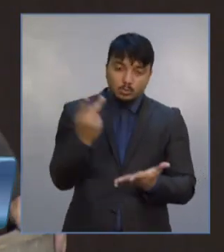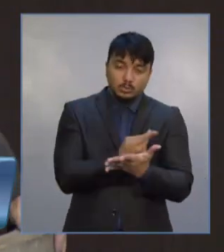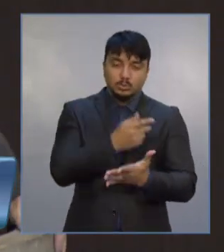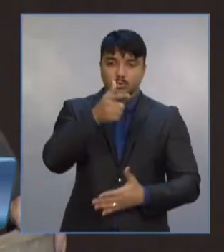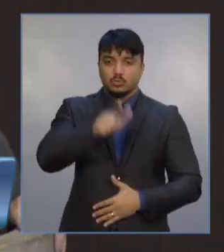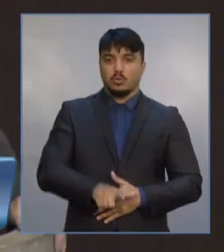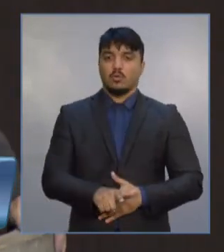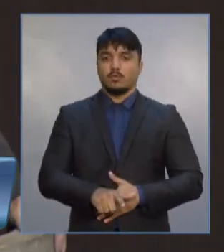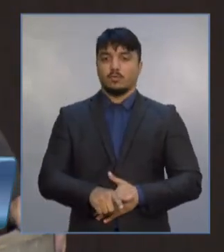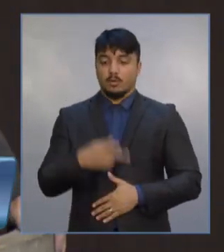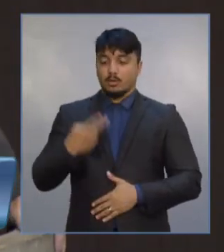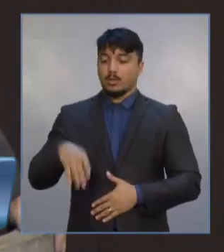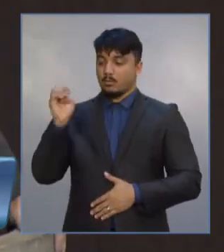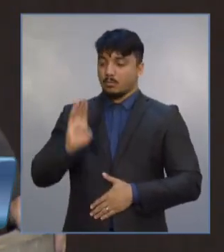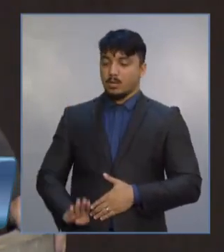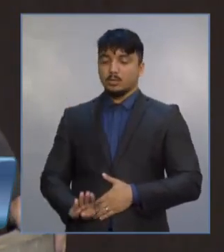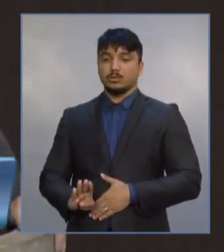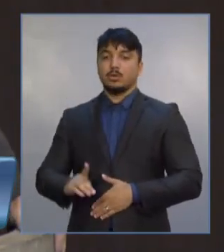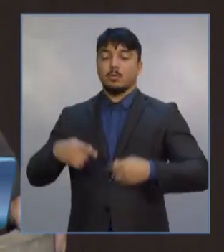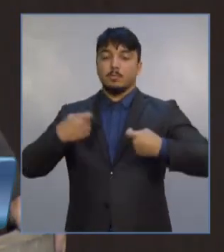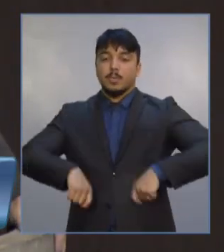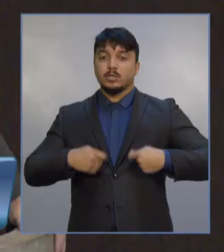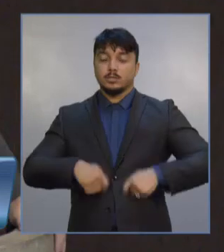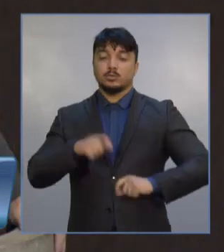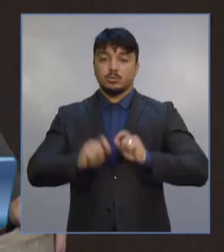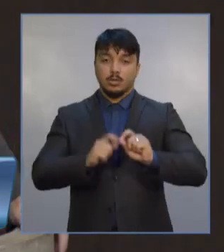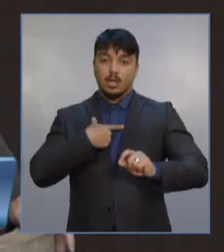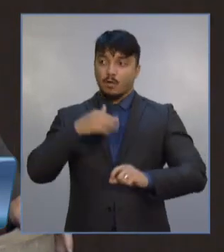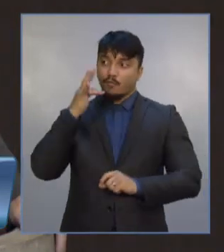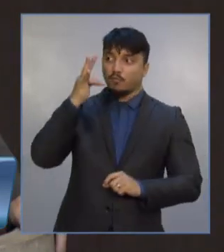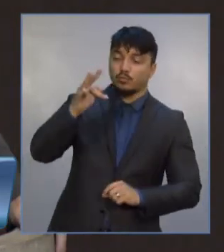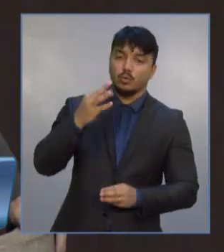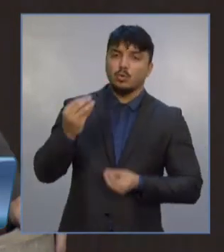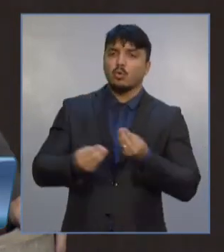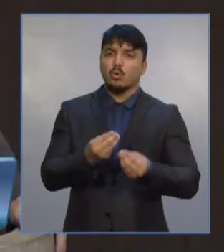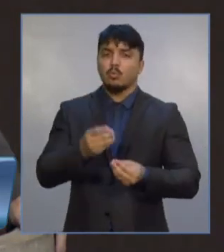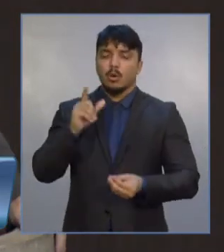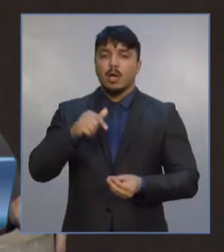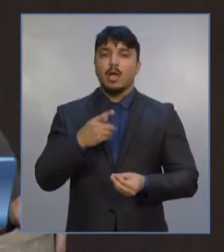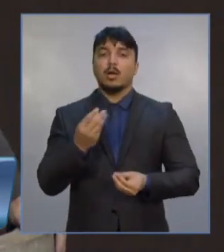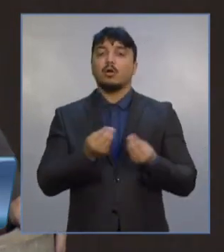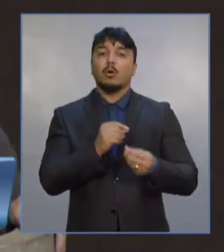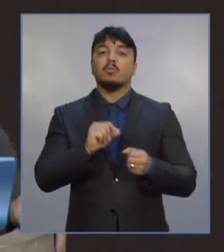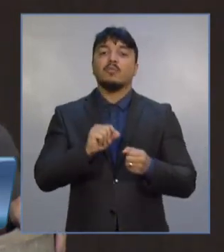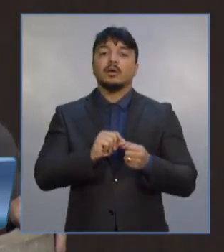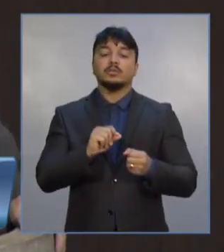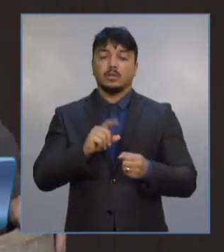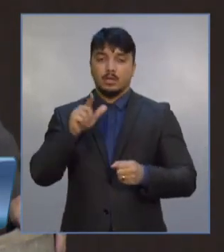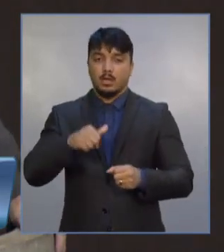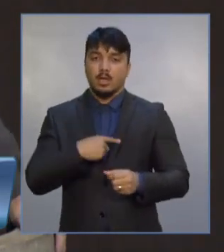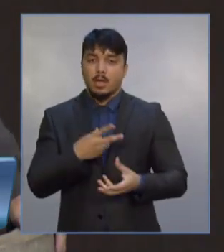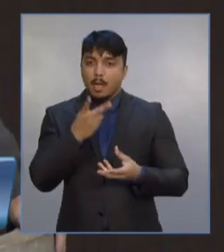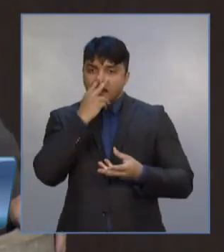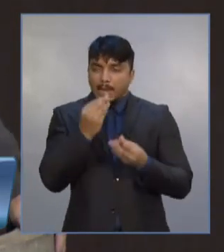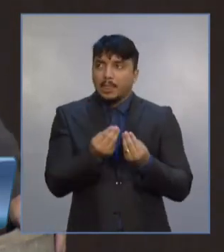Brasil deve reinventar o seu futuro, e isso não será feito com o